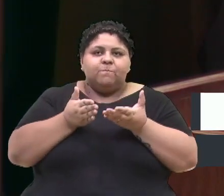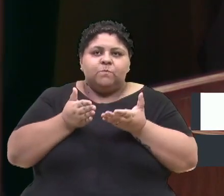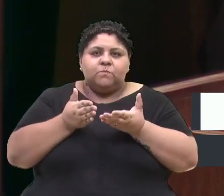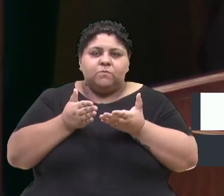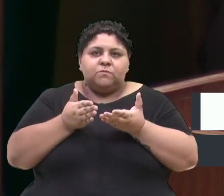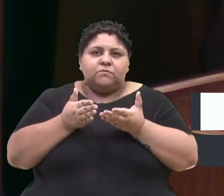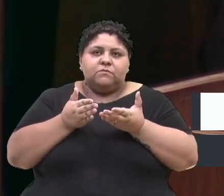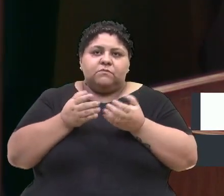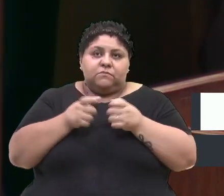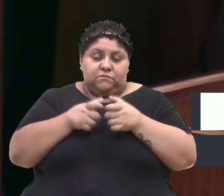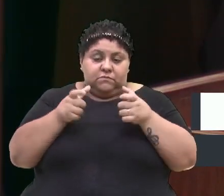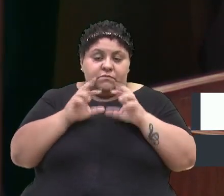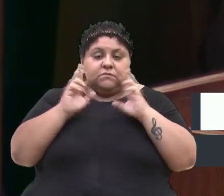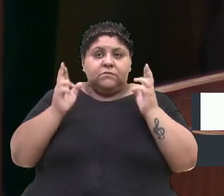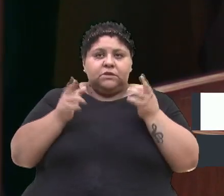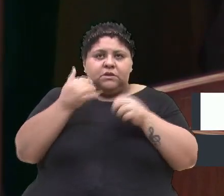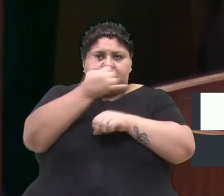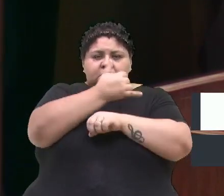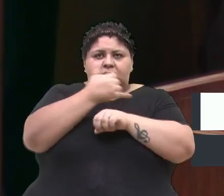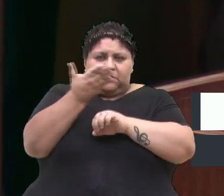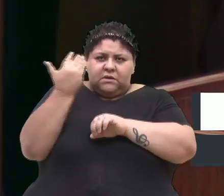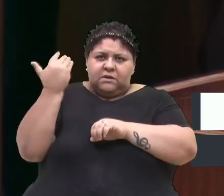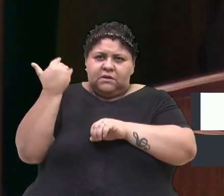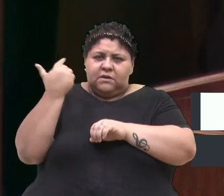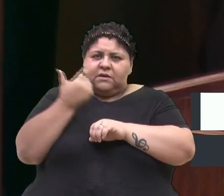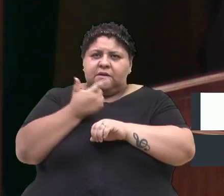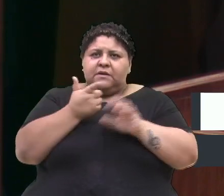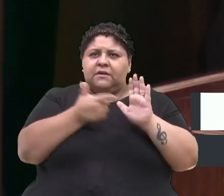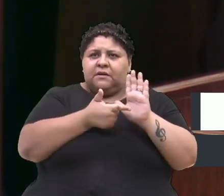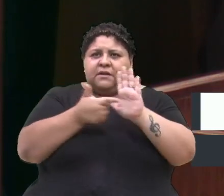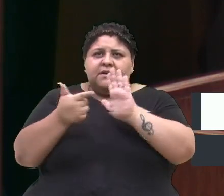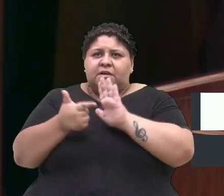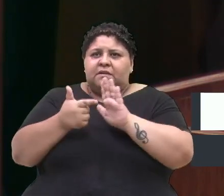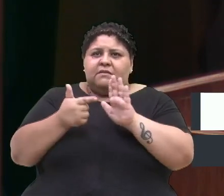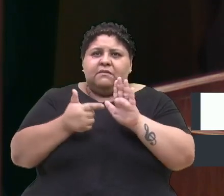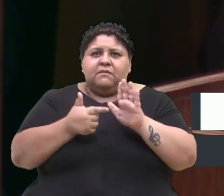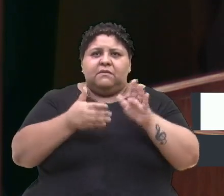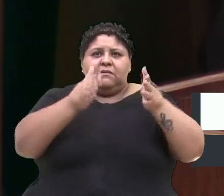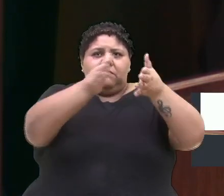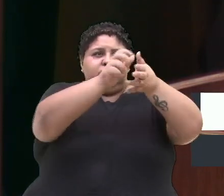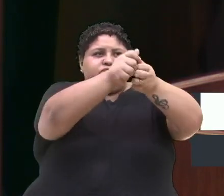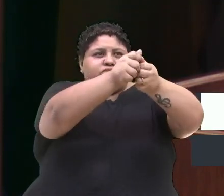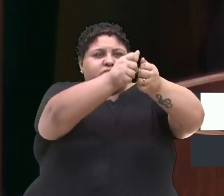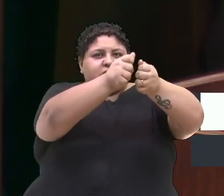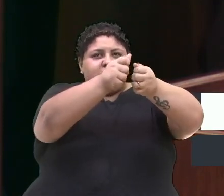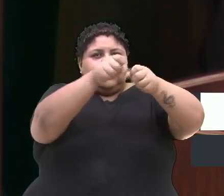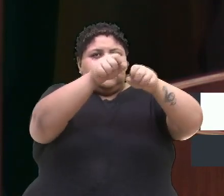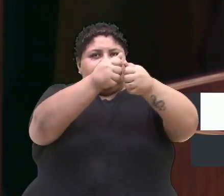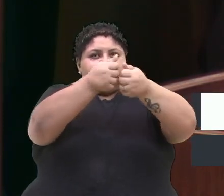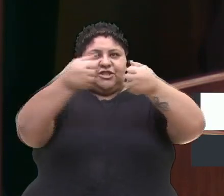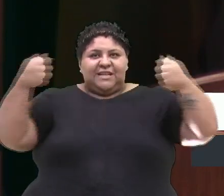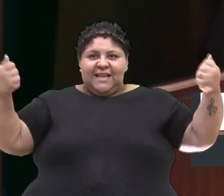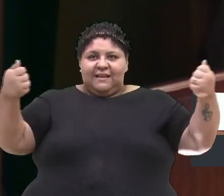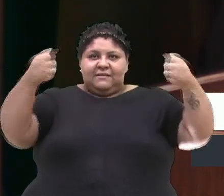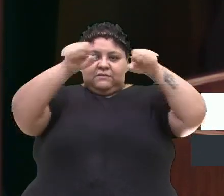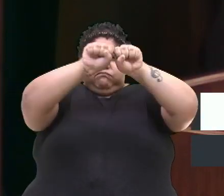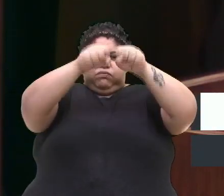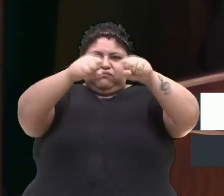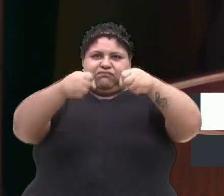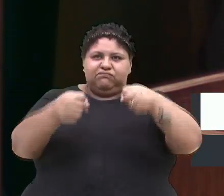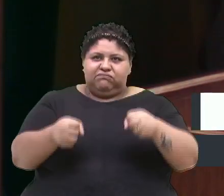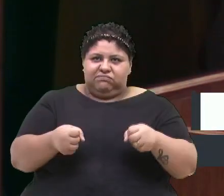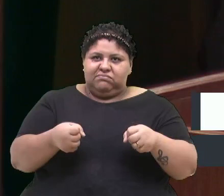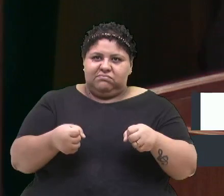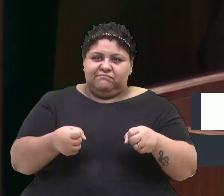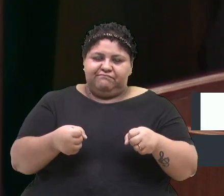no grande expediente passado, eu trouxe a imagem das janelas quebradas. As janelas quebradas, elas tendem